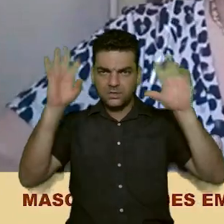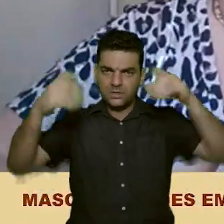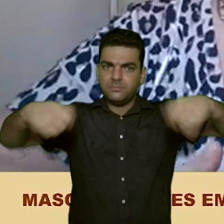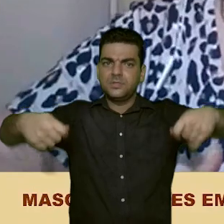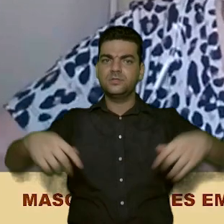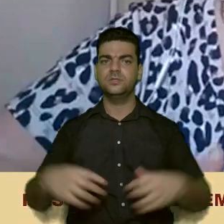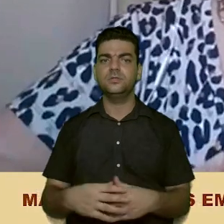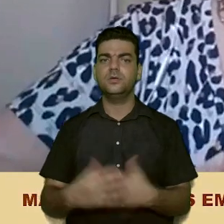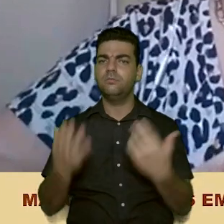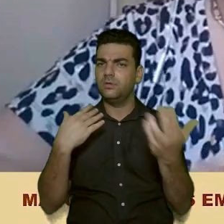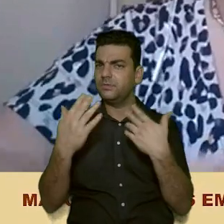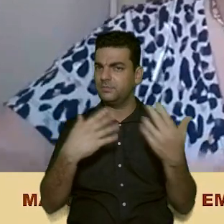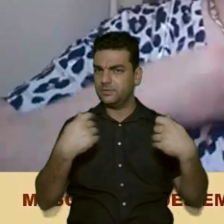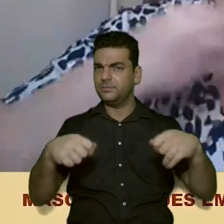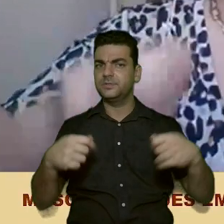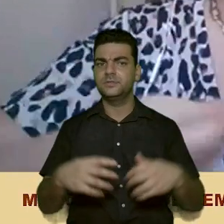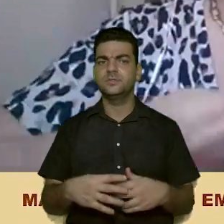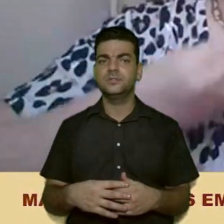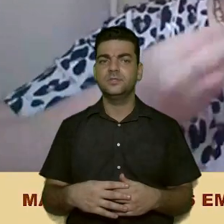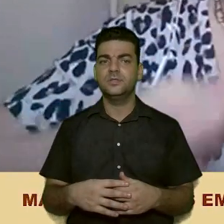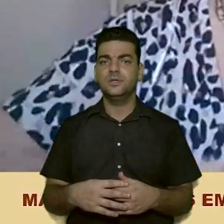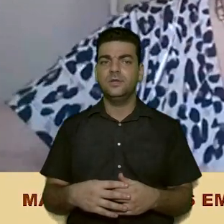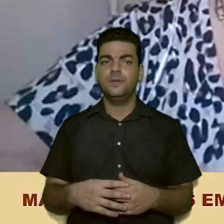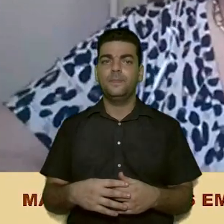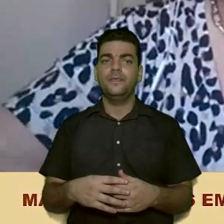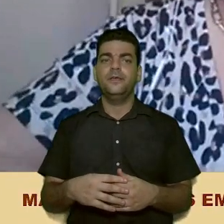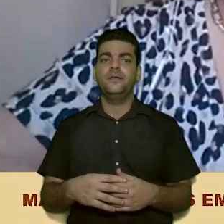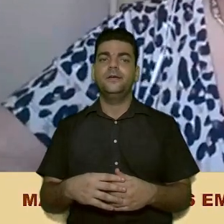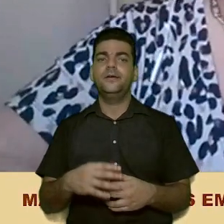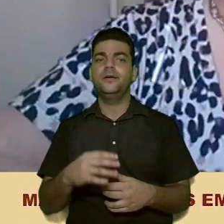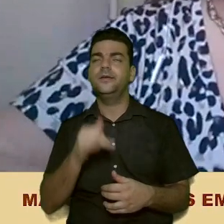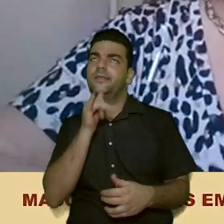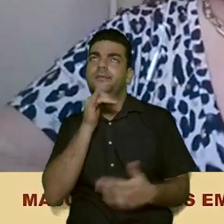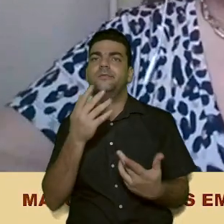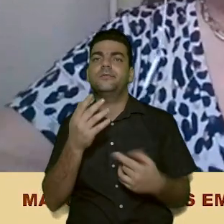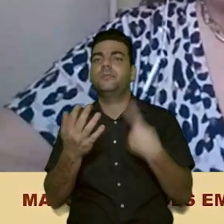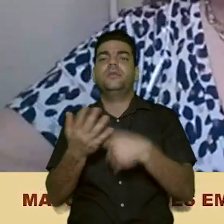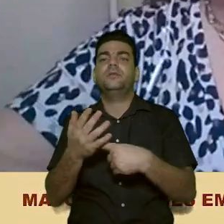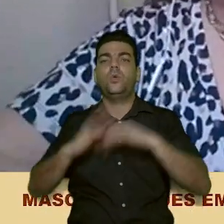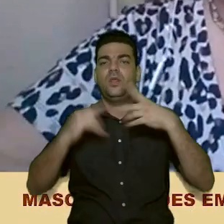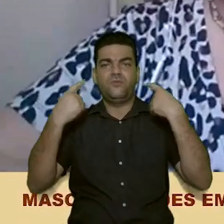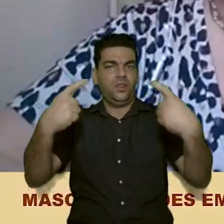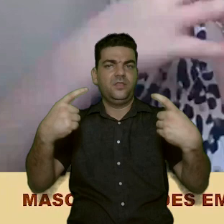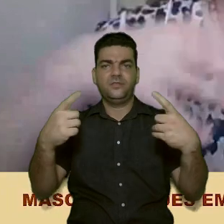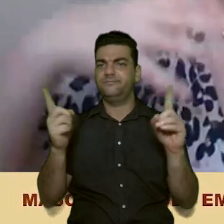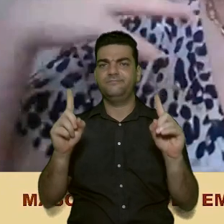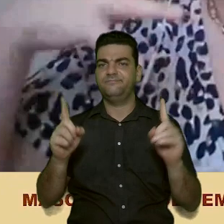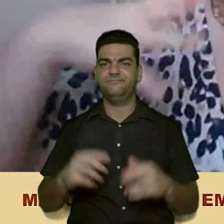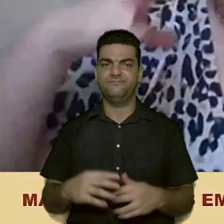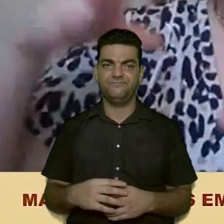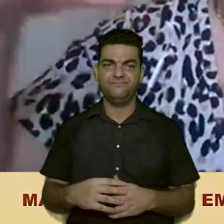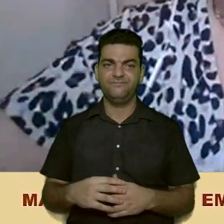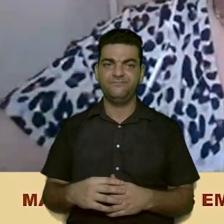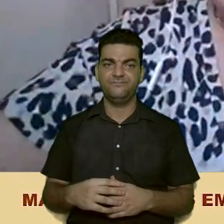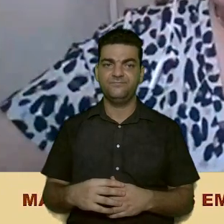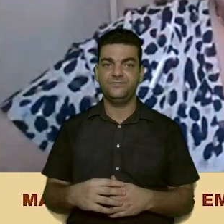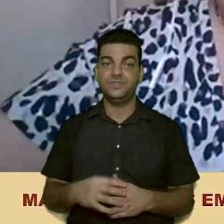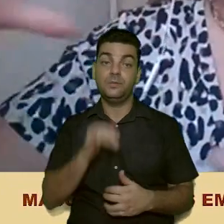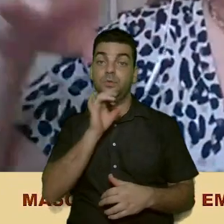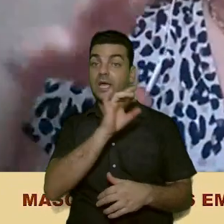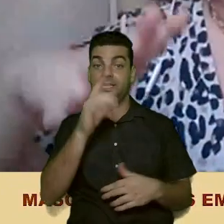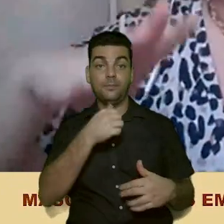a conversarem entre si, a não pactuarem mais com práticas de violência. Toda